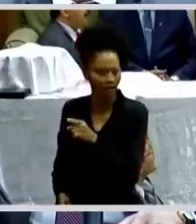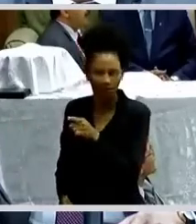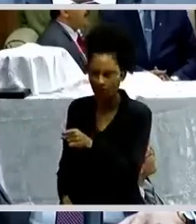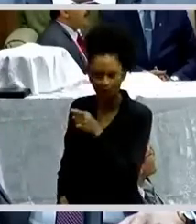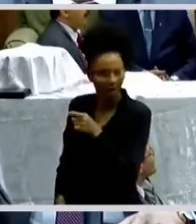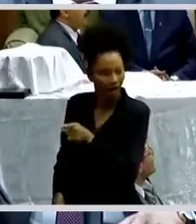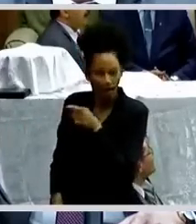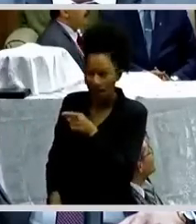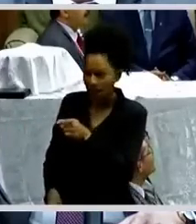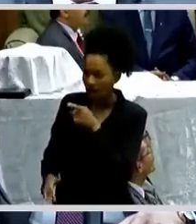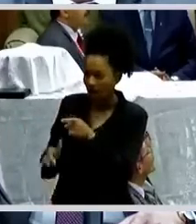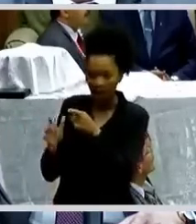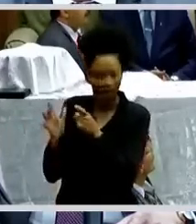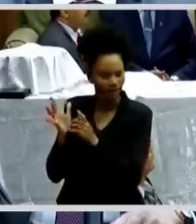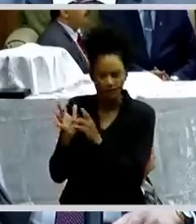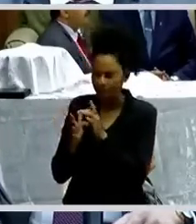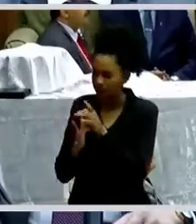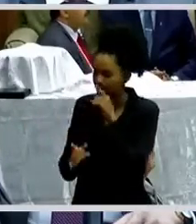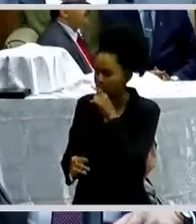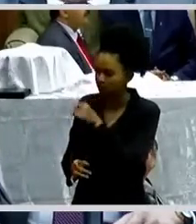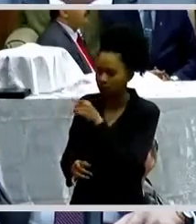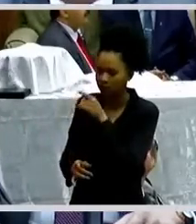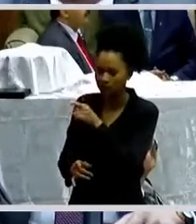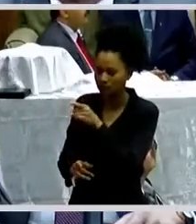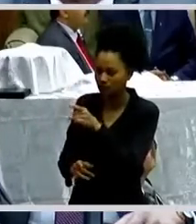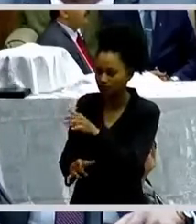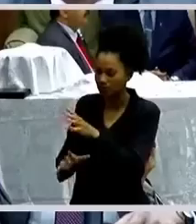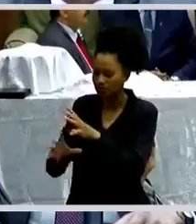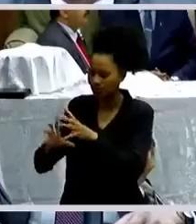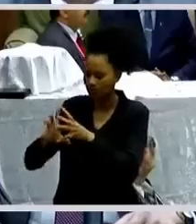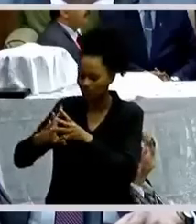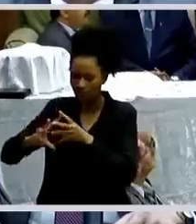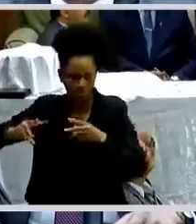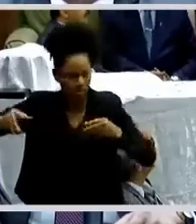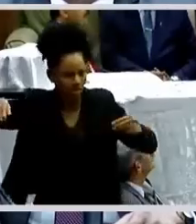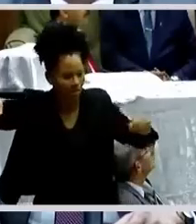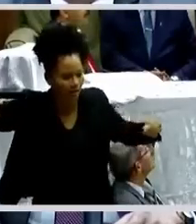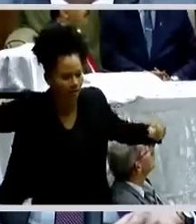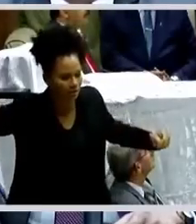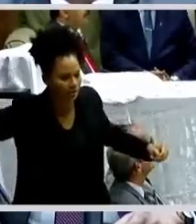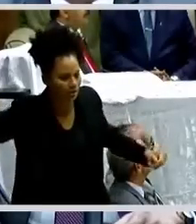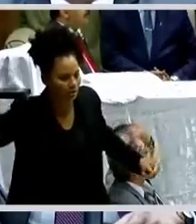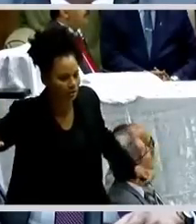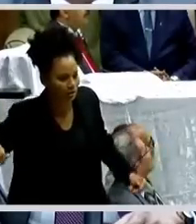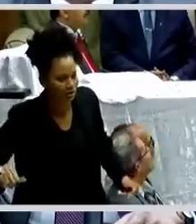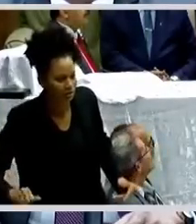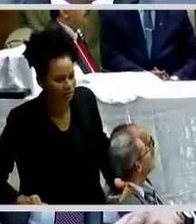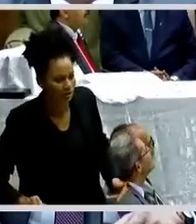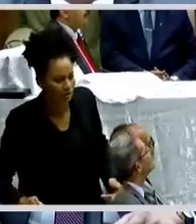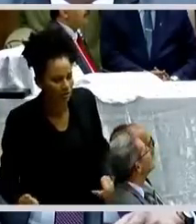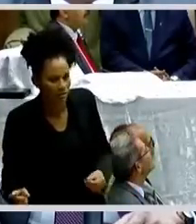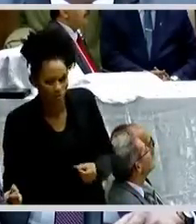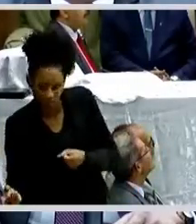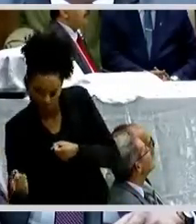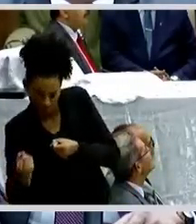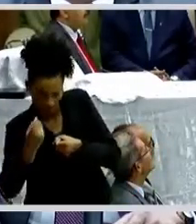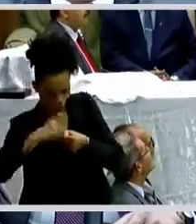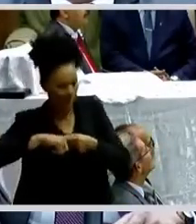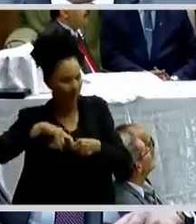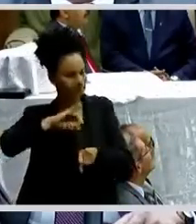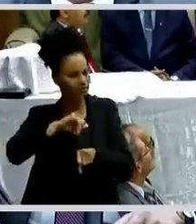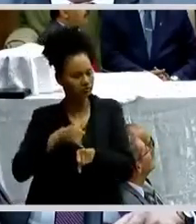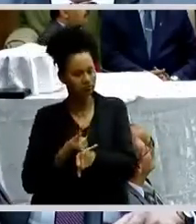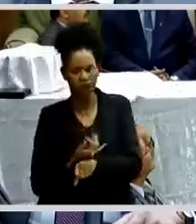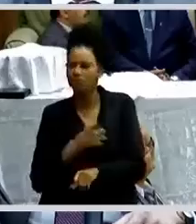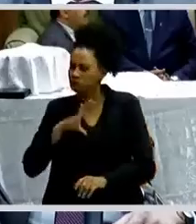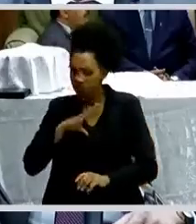é o mestre. Quando voltaram, ele não estava mais. Perderam o medo e voltaram para Jerusalém, sem medo